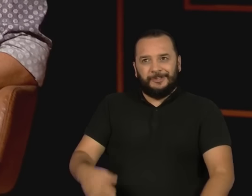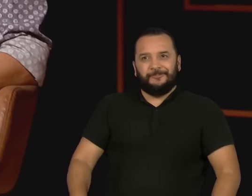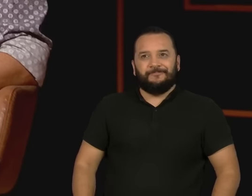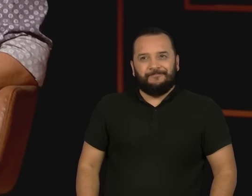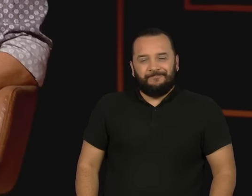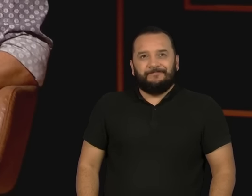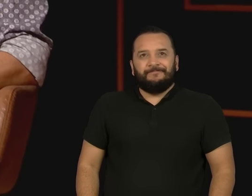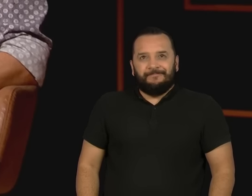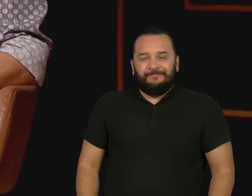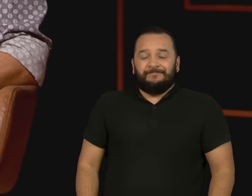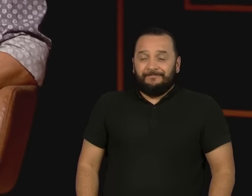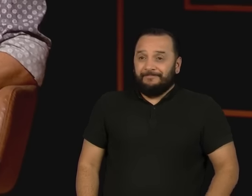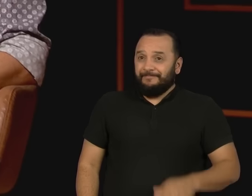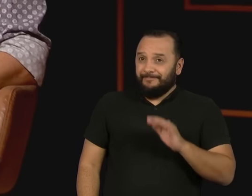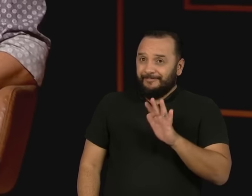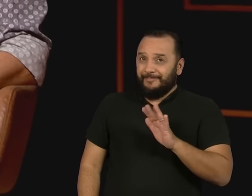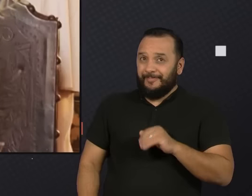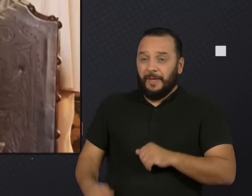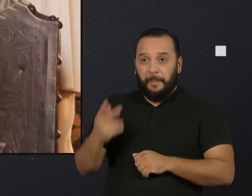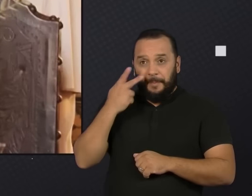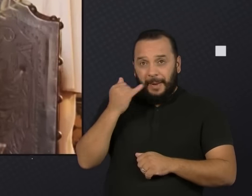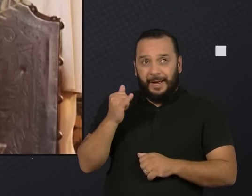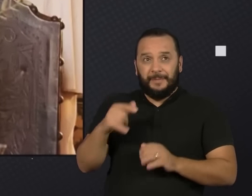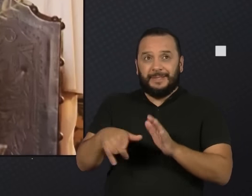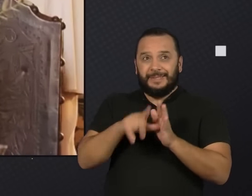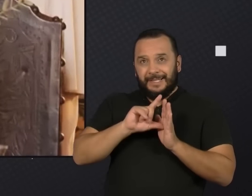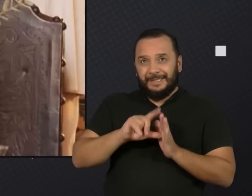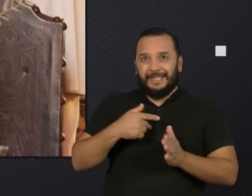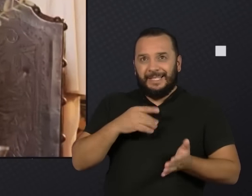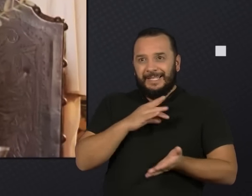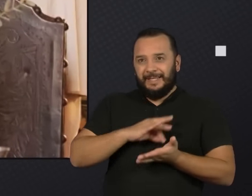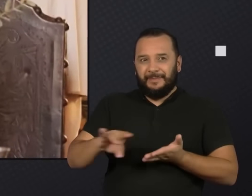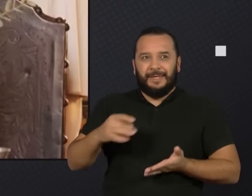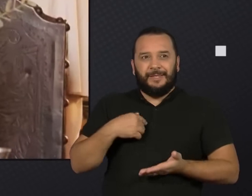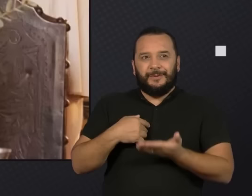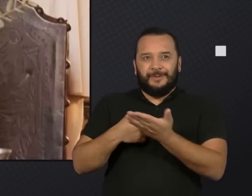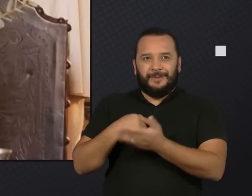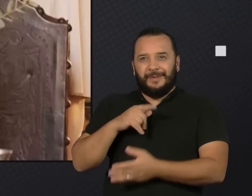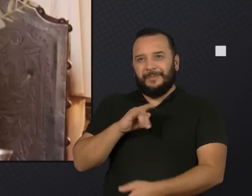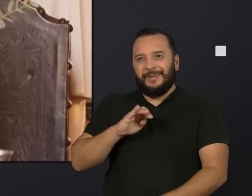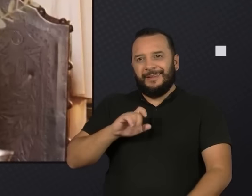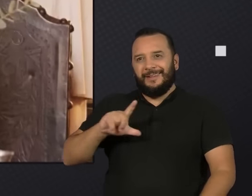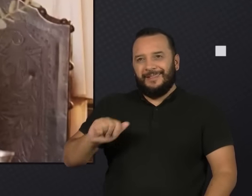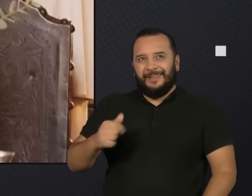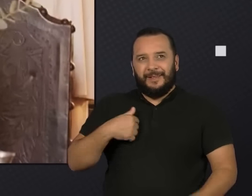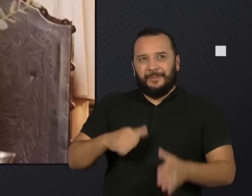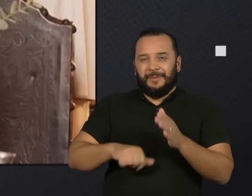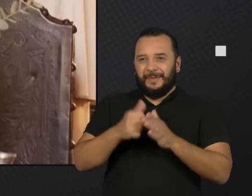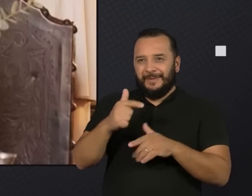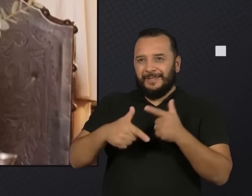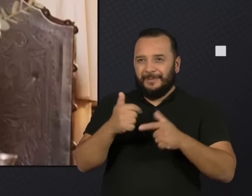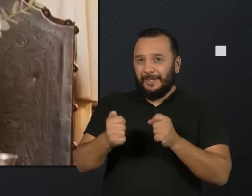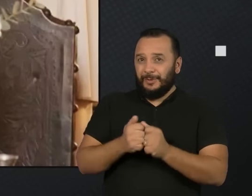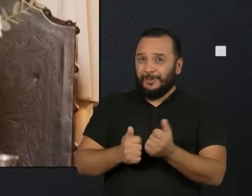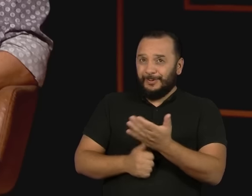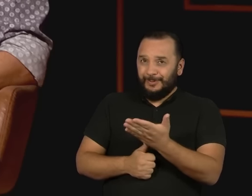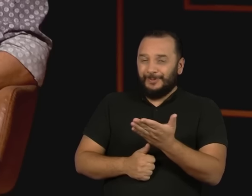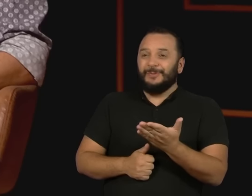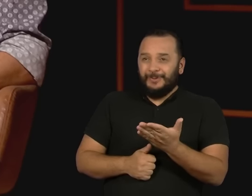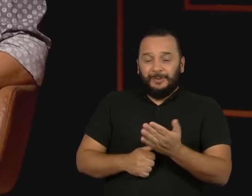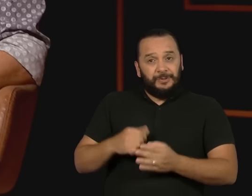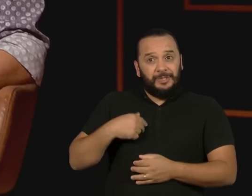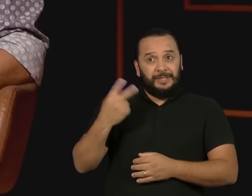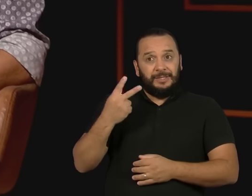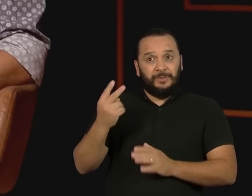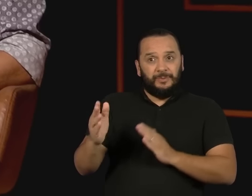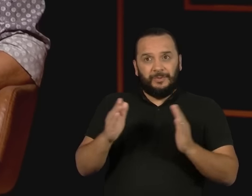E antes de ser meu pai, ele foi meu inimigo em Gabriela. Gabriela foi a primeira vez que eu contracenei com o Fagundes e eu lembro que eu, já na segunda